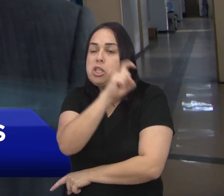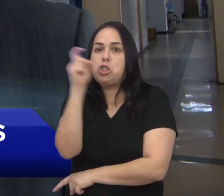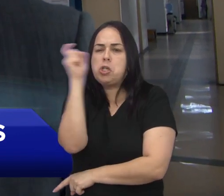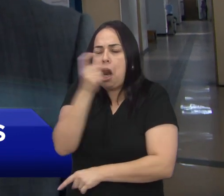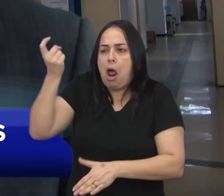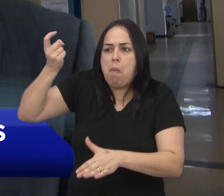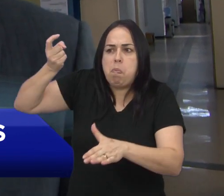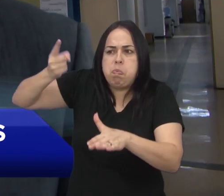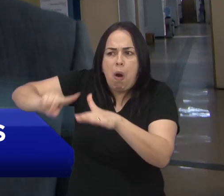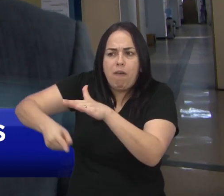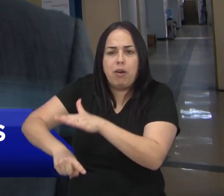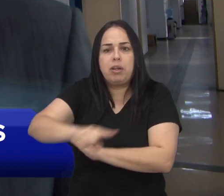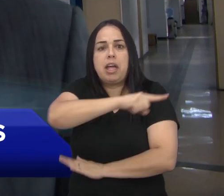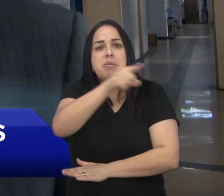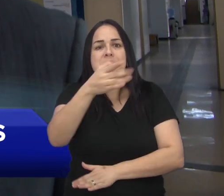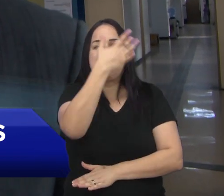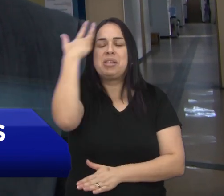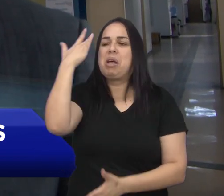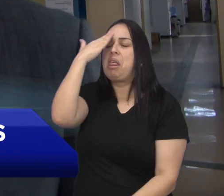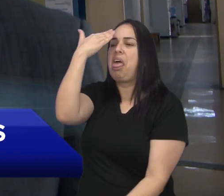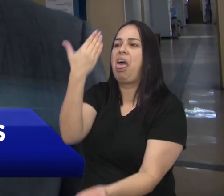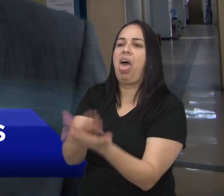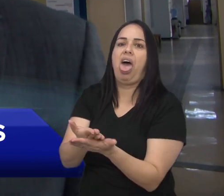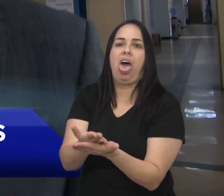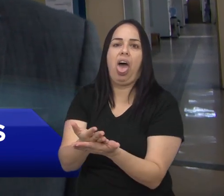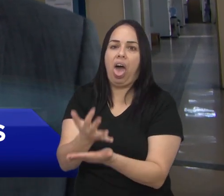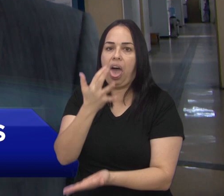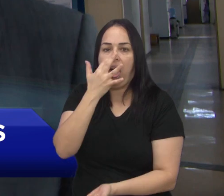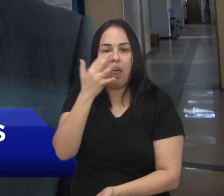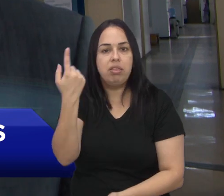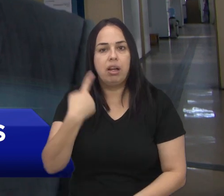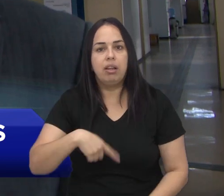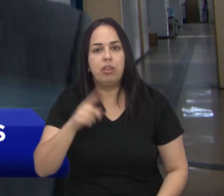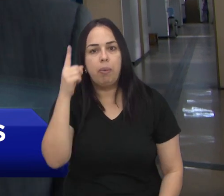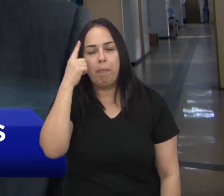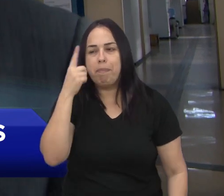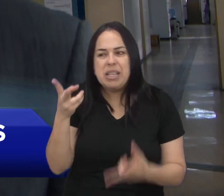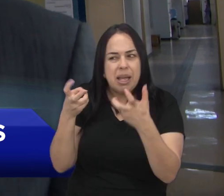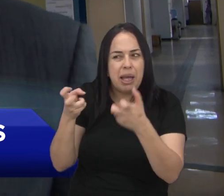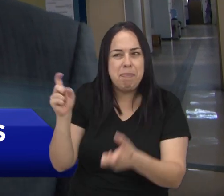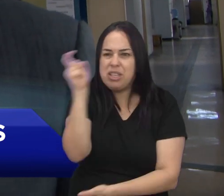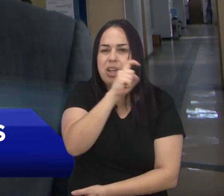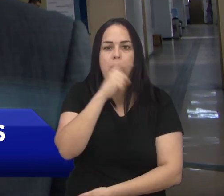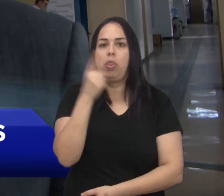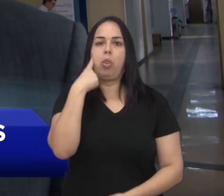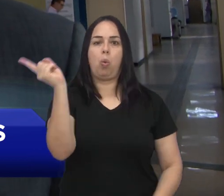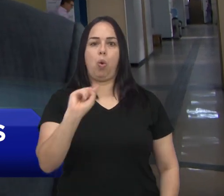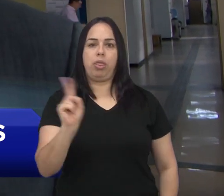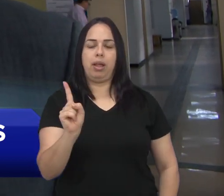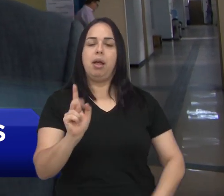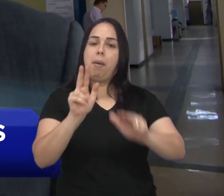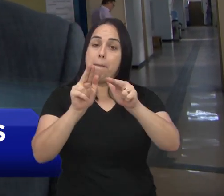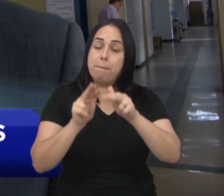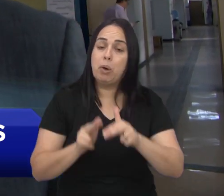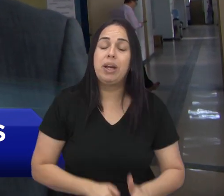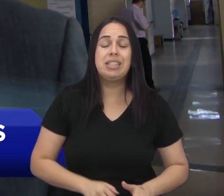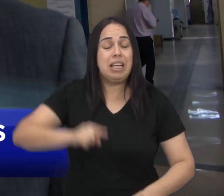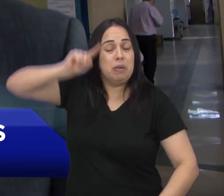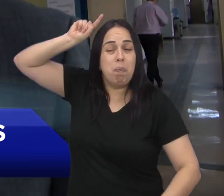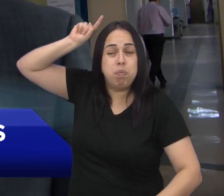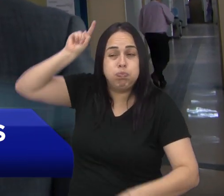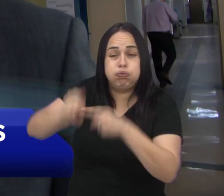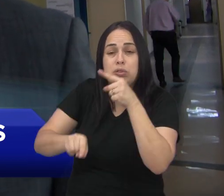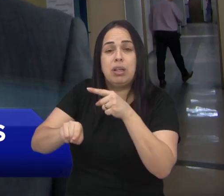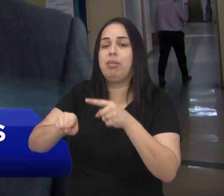mentira profunda, uma mentira tão bem montada que qualquer pessoa não consegue perceber que é uma mentira. Então, como existe